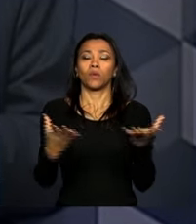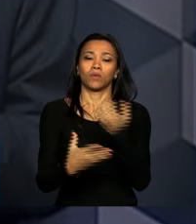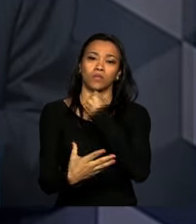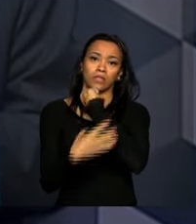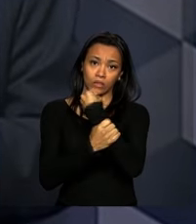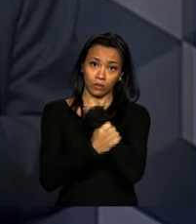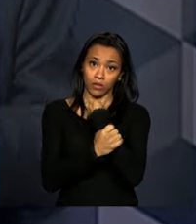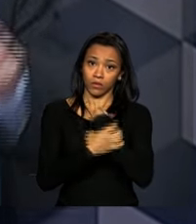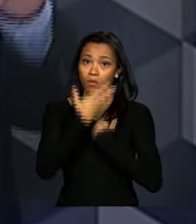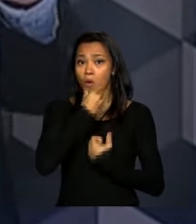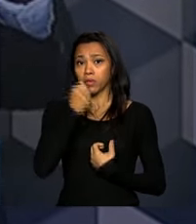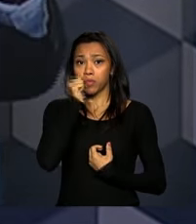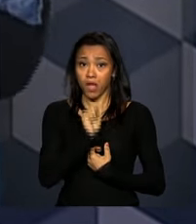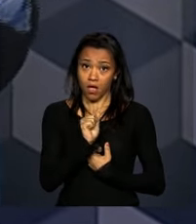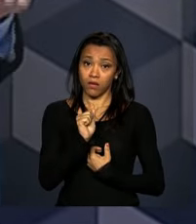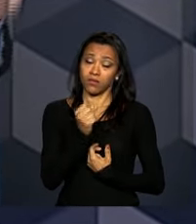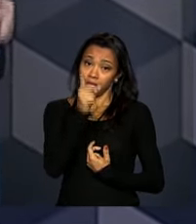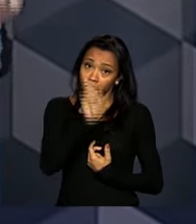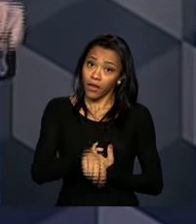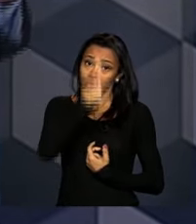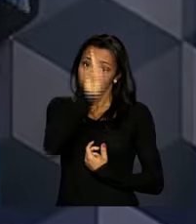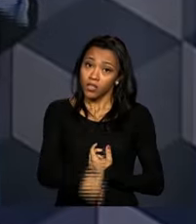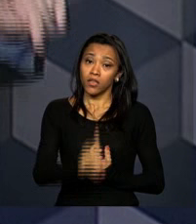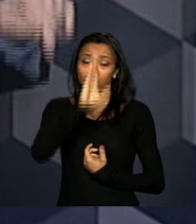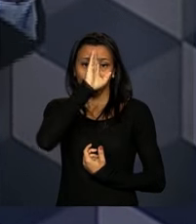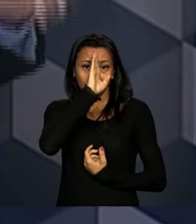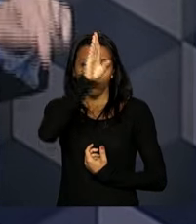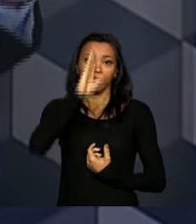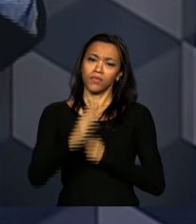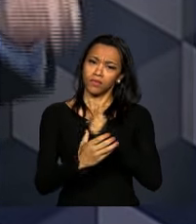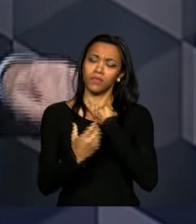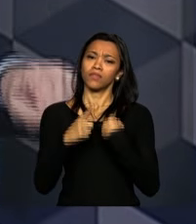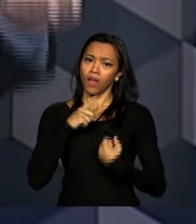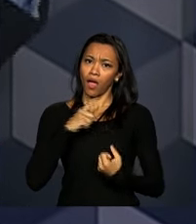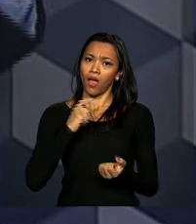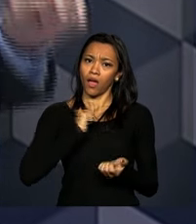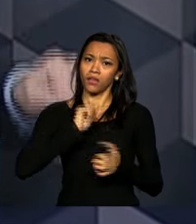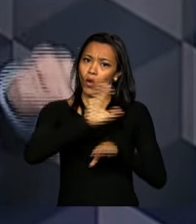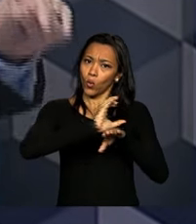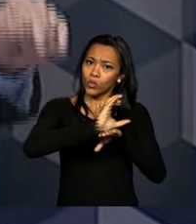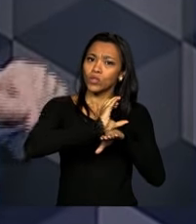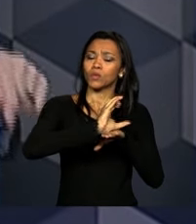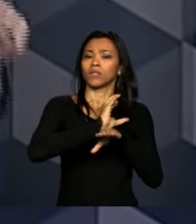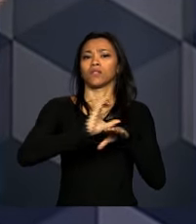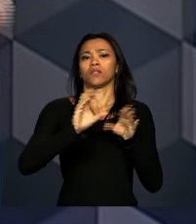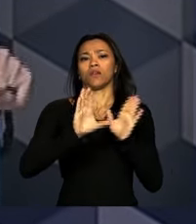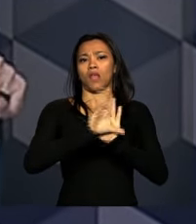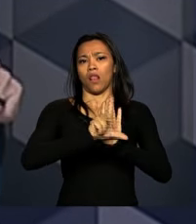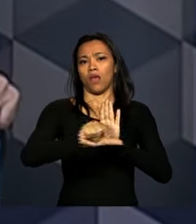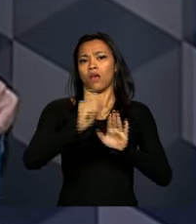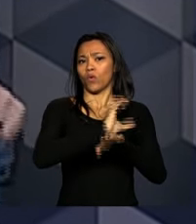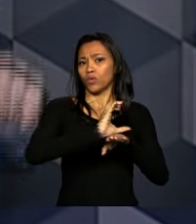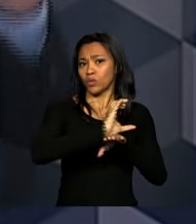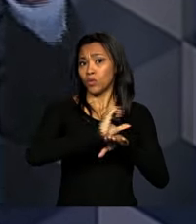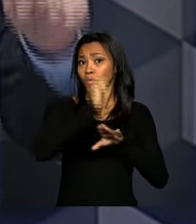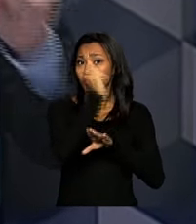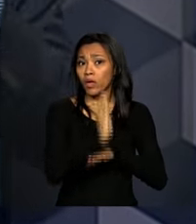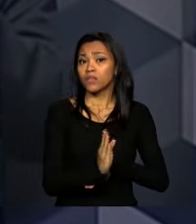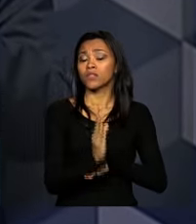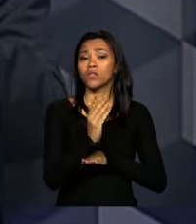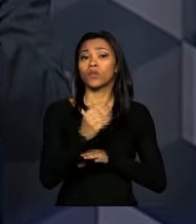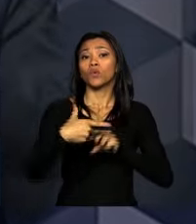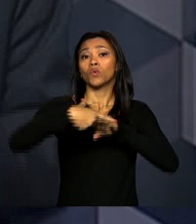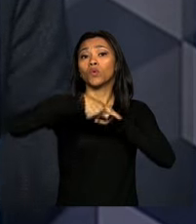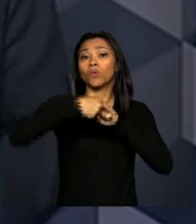esse direito fundamental que está assegurado na nossa Constituição, na Constituição da República Federativa do Brasil, no